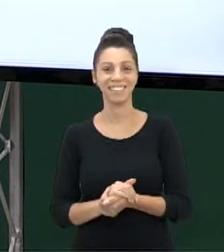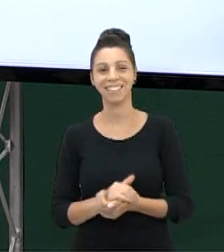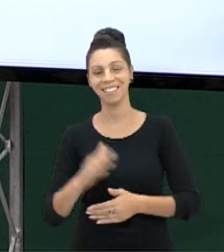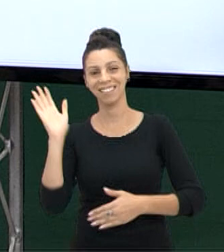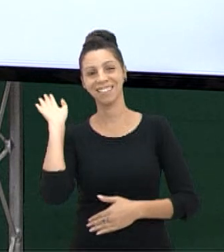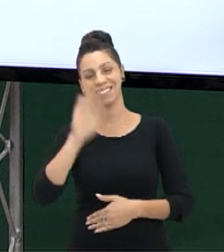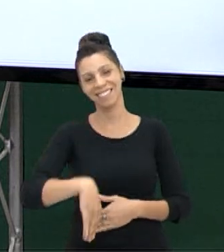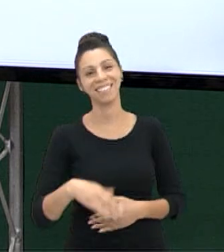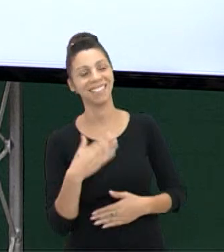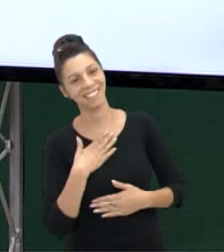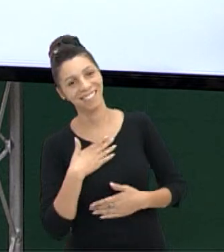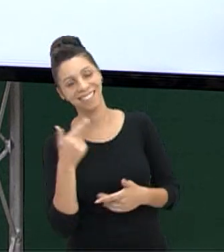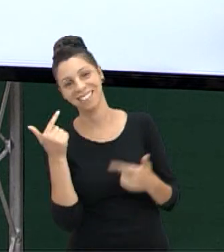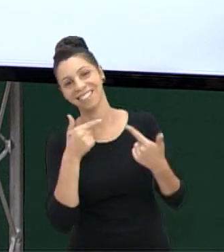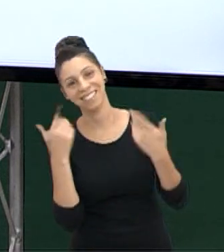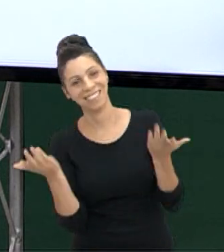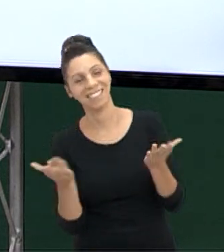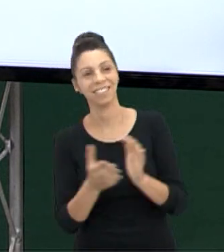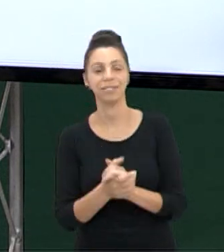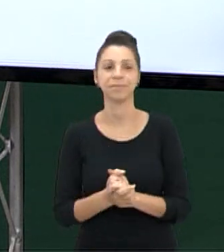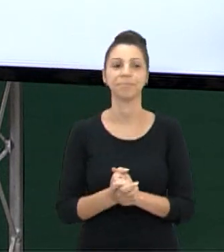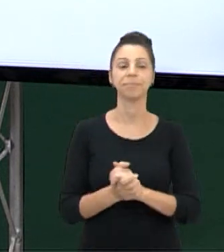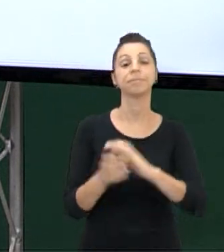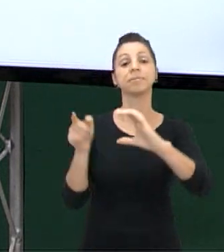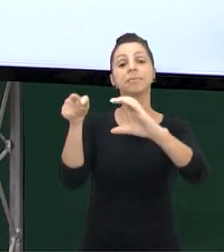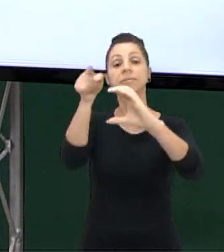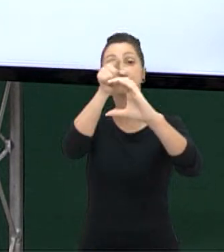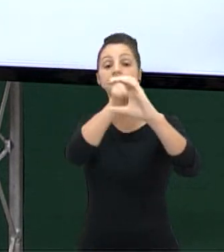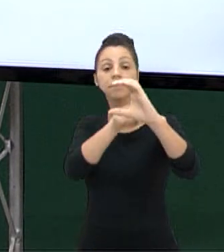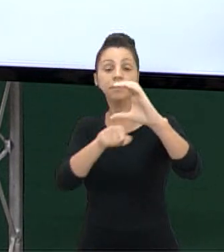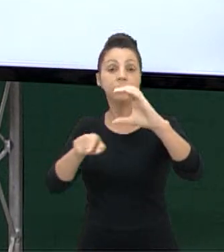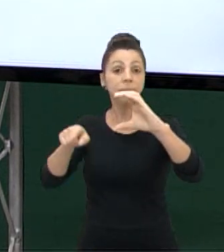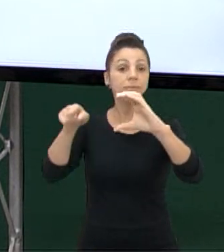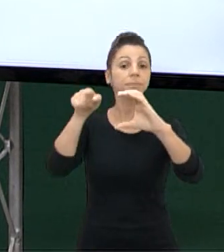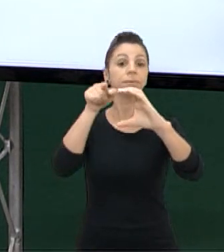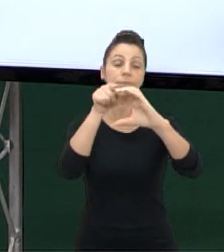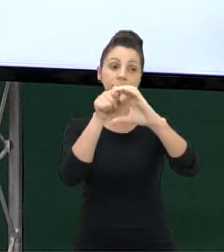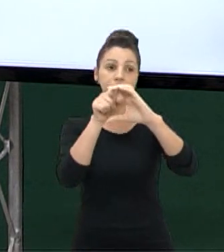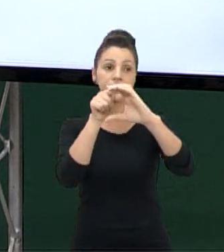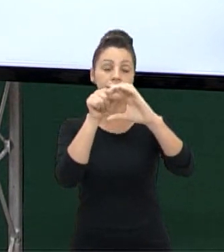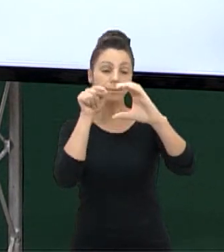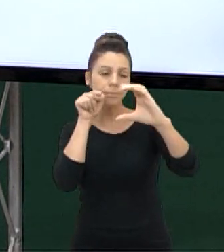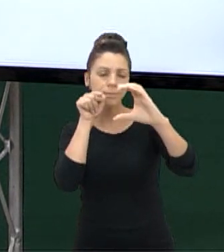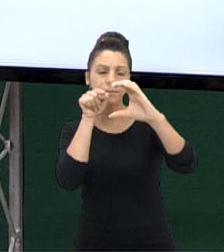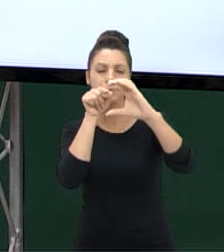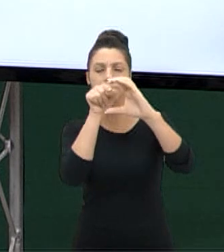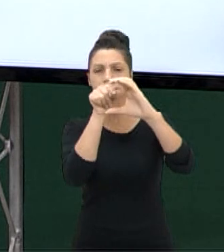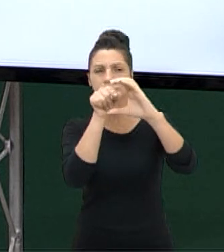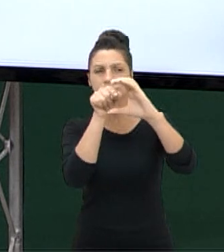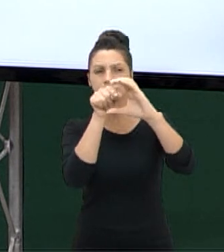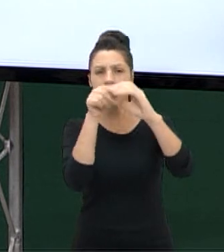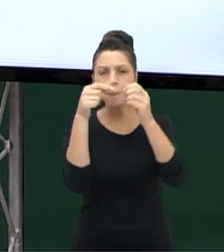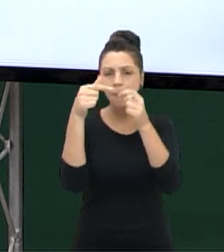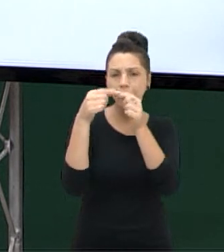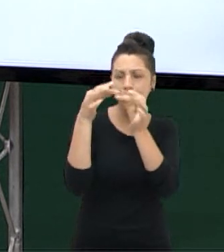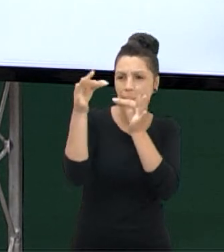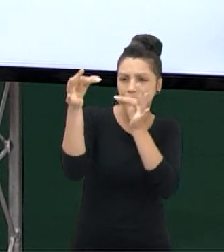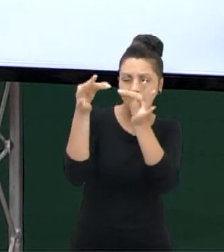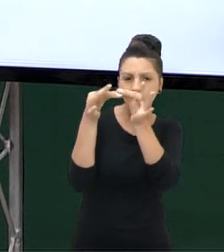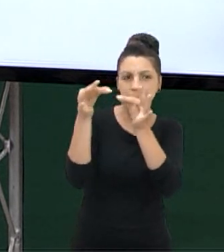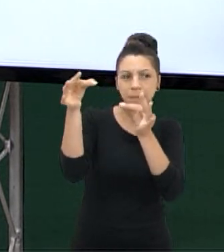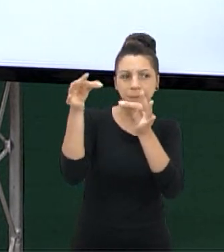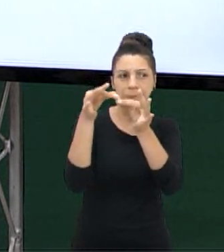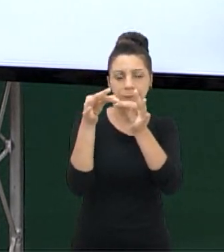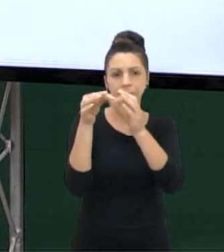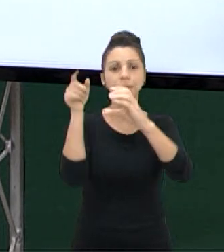mais, mas nada mais é do que pegarmos exatamente pontos equidistantes de uma